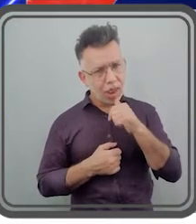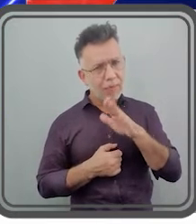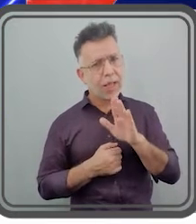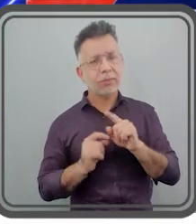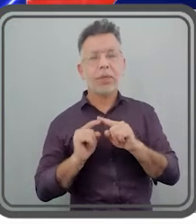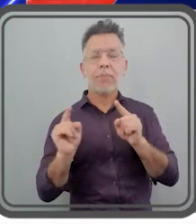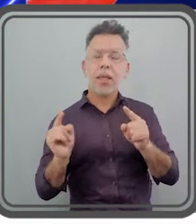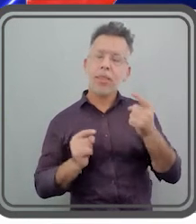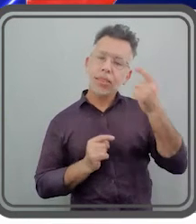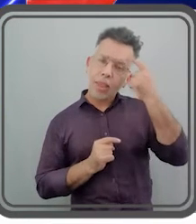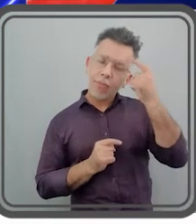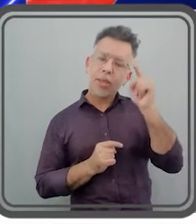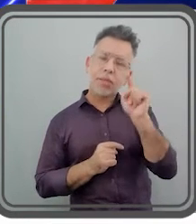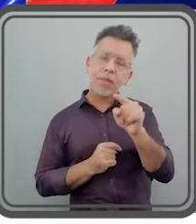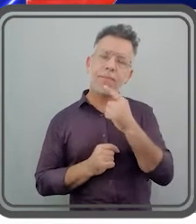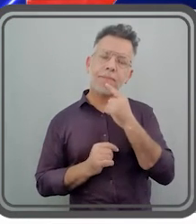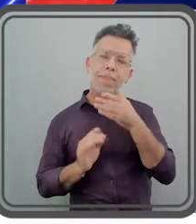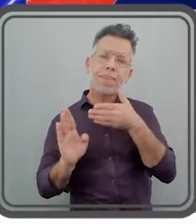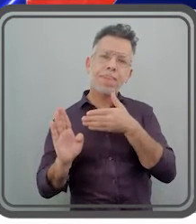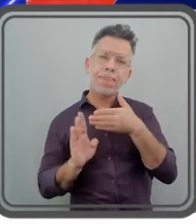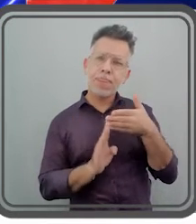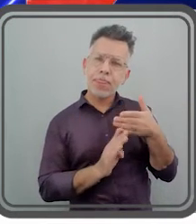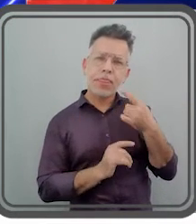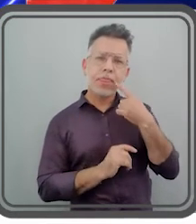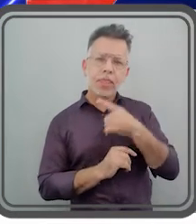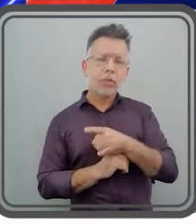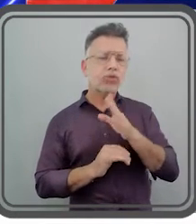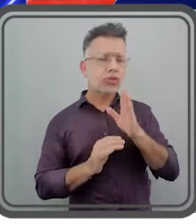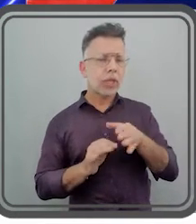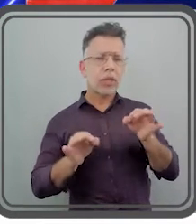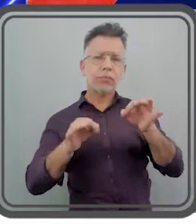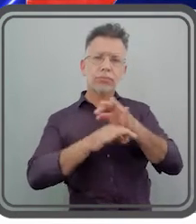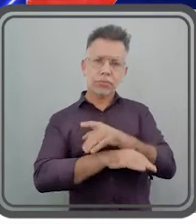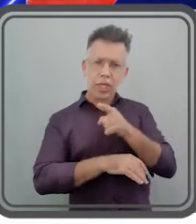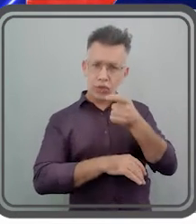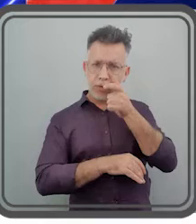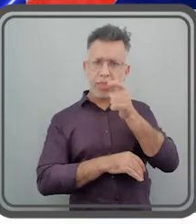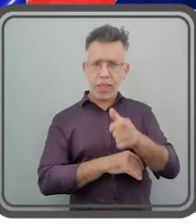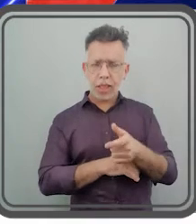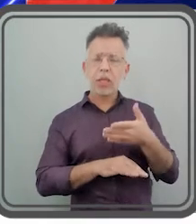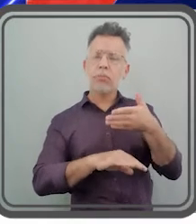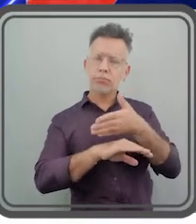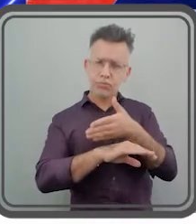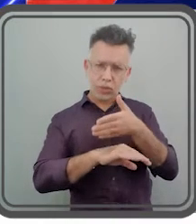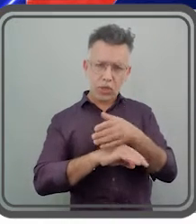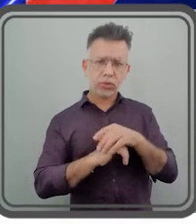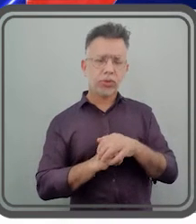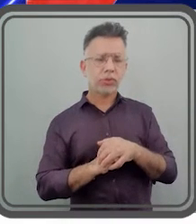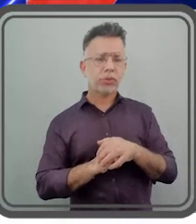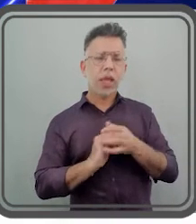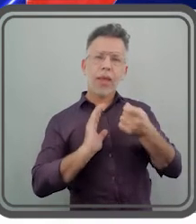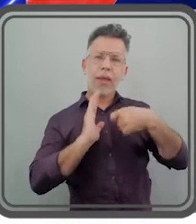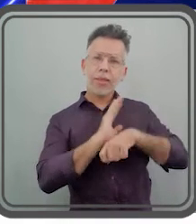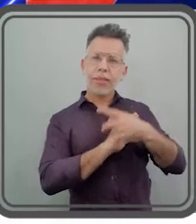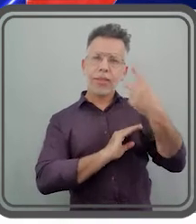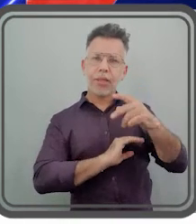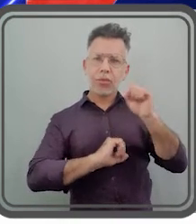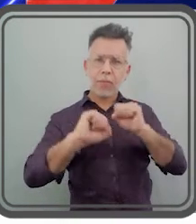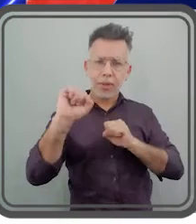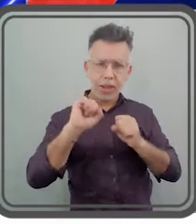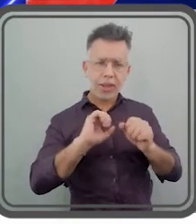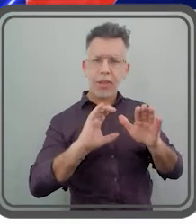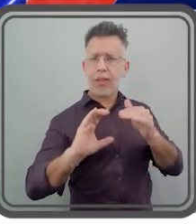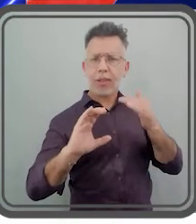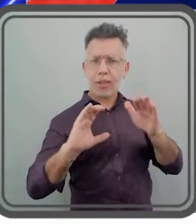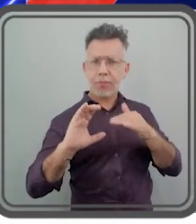mas aí está pensando nesse segmento também então é uma ferramenta que já tá disponível quem tiver interesse pode cadastrar empresa também